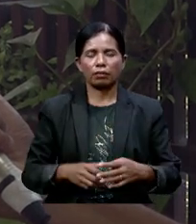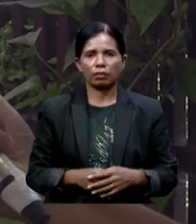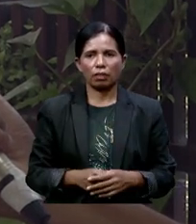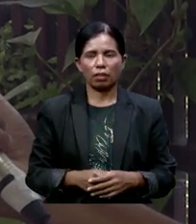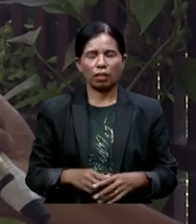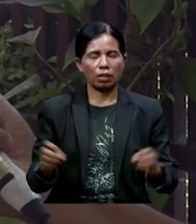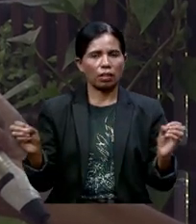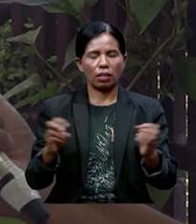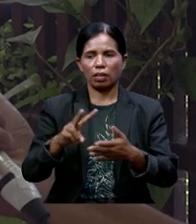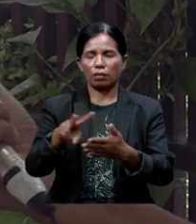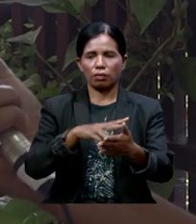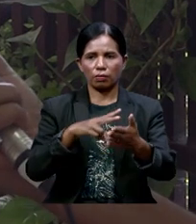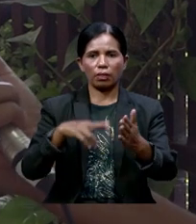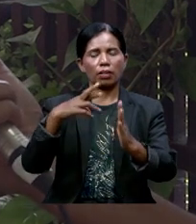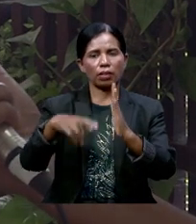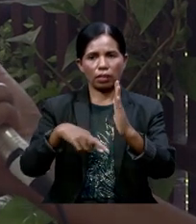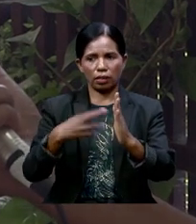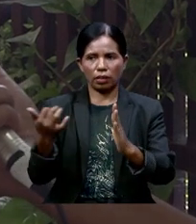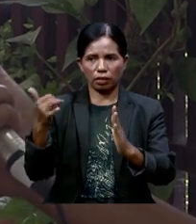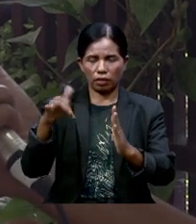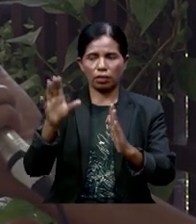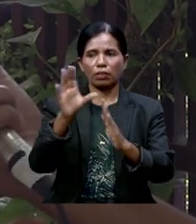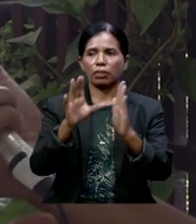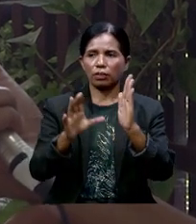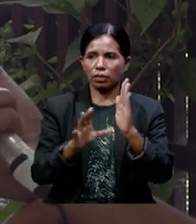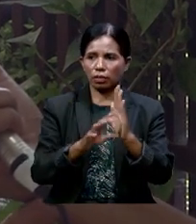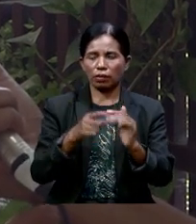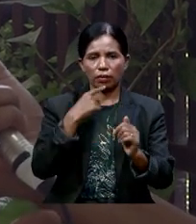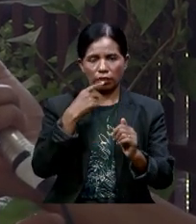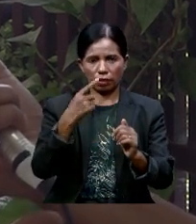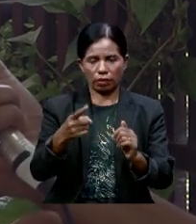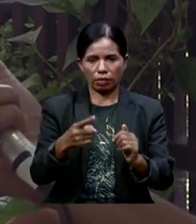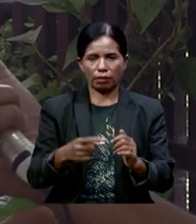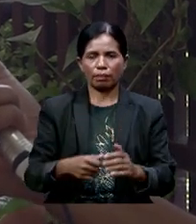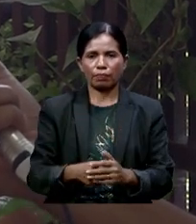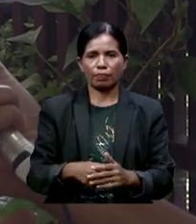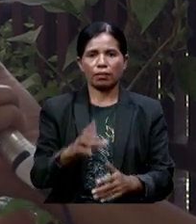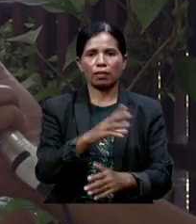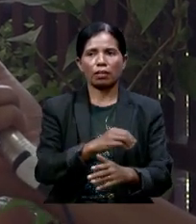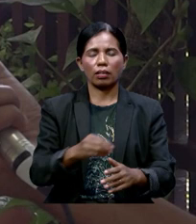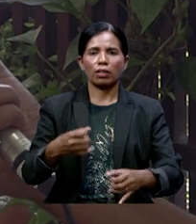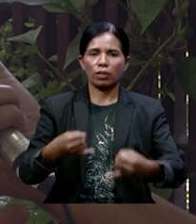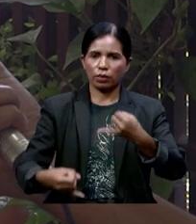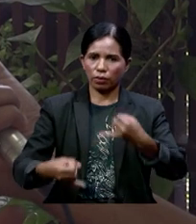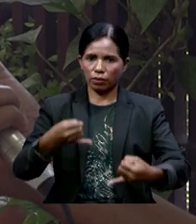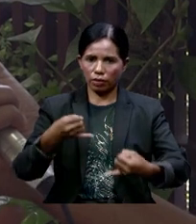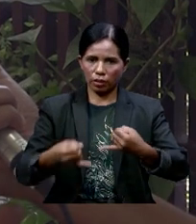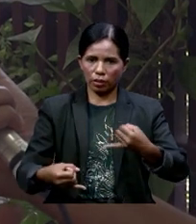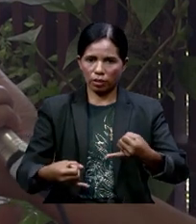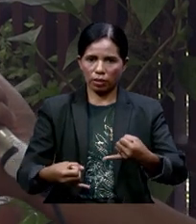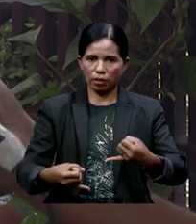la viola princípios sira nebe constitucionais, princípio da igualdade, princípio da justiça,